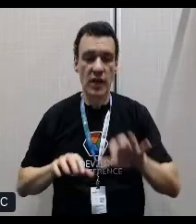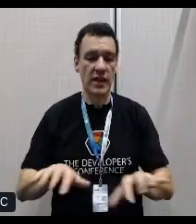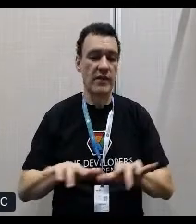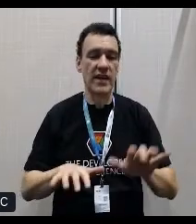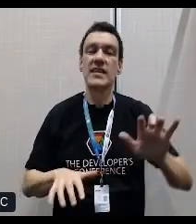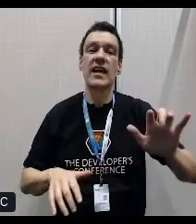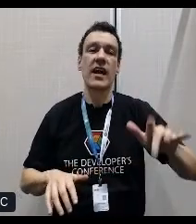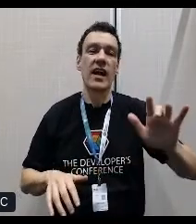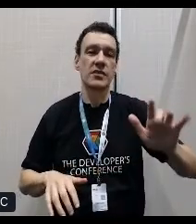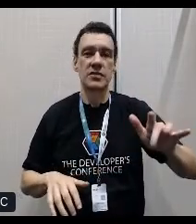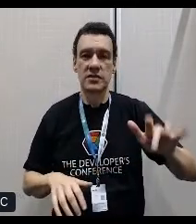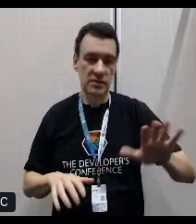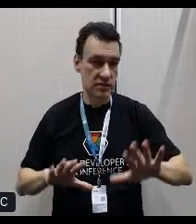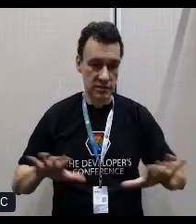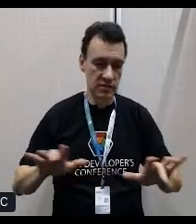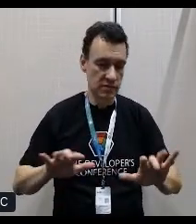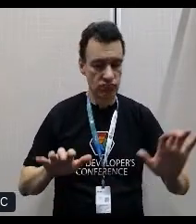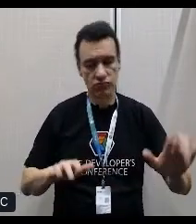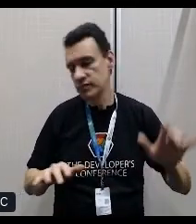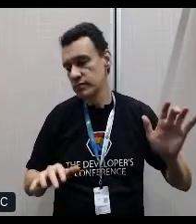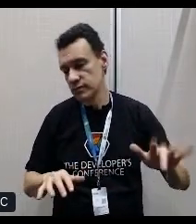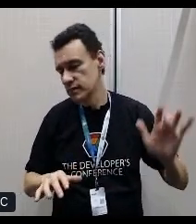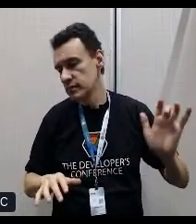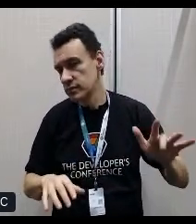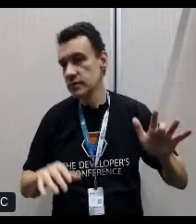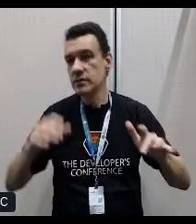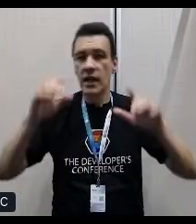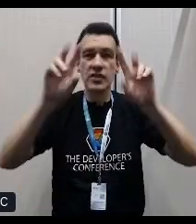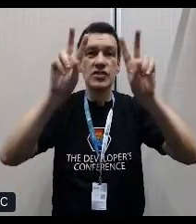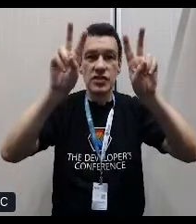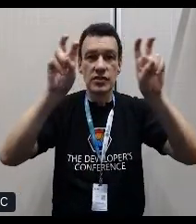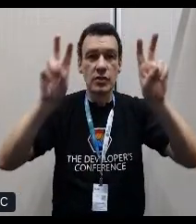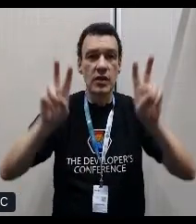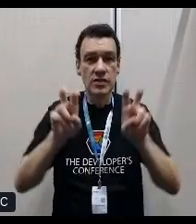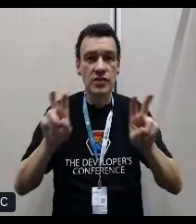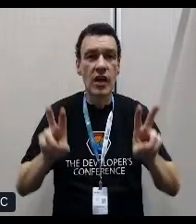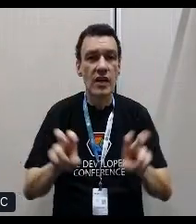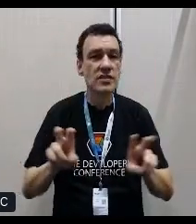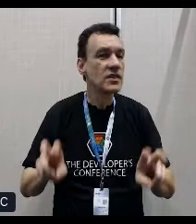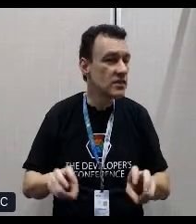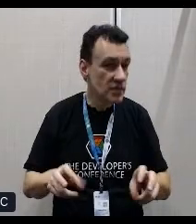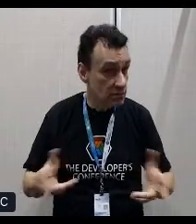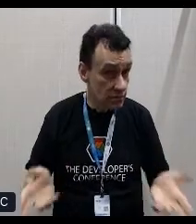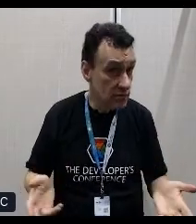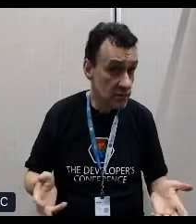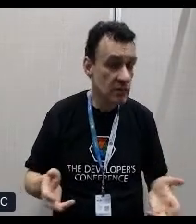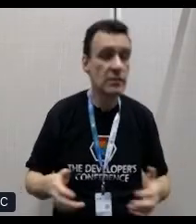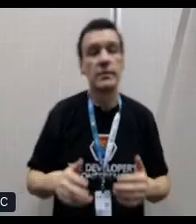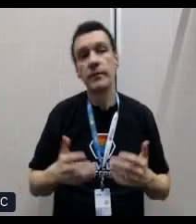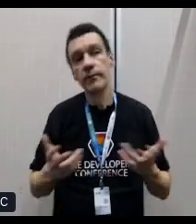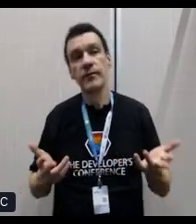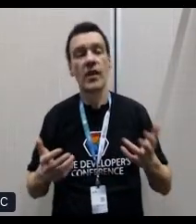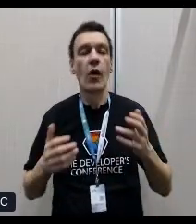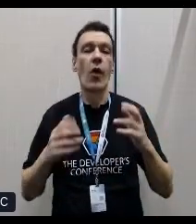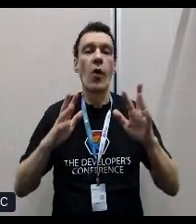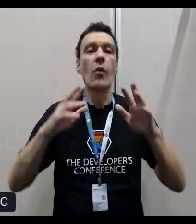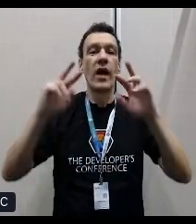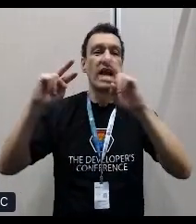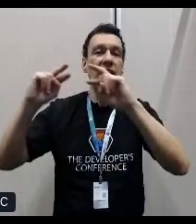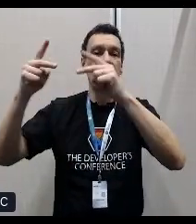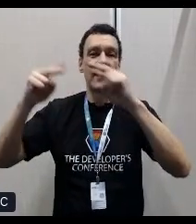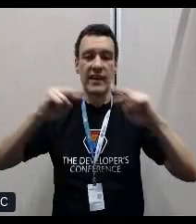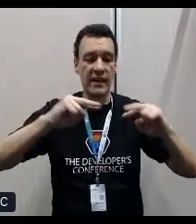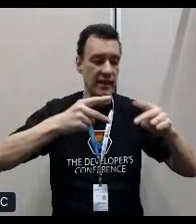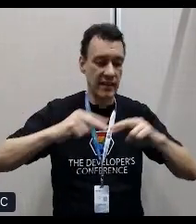exemplo, faz a navegação por título, faz a navegação pelo que é título, pelo que é link. Então, ter isso declarado